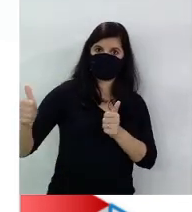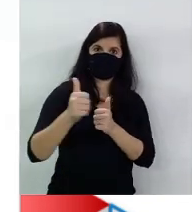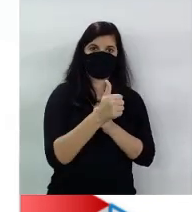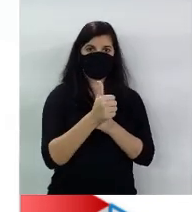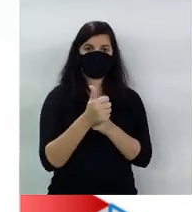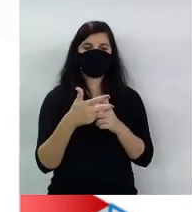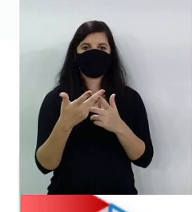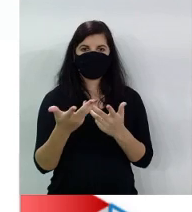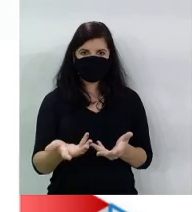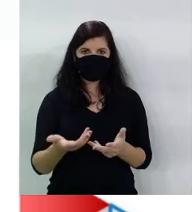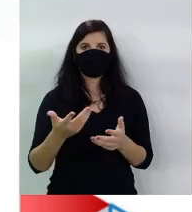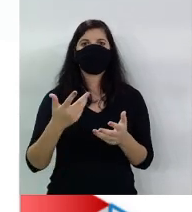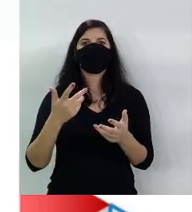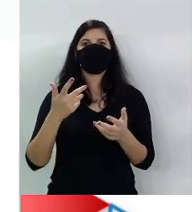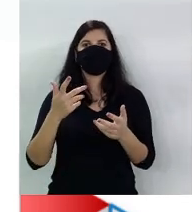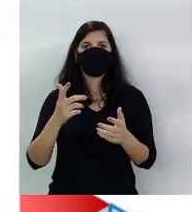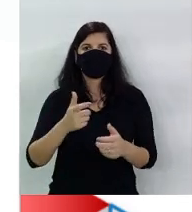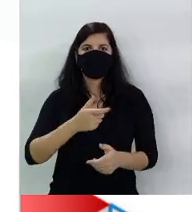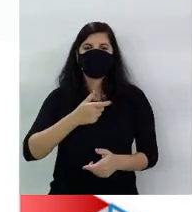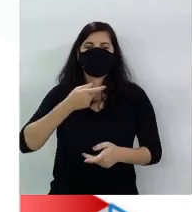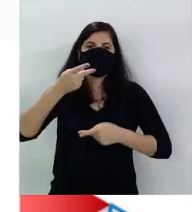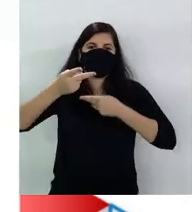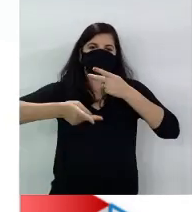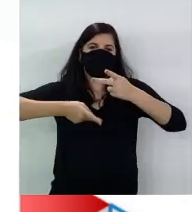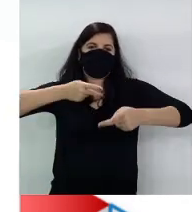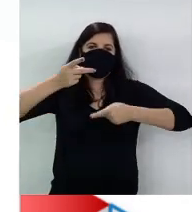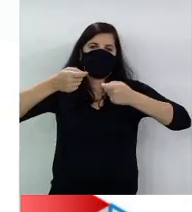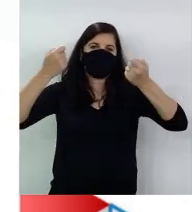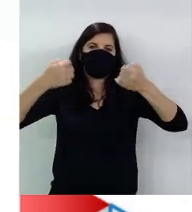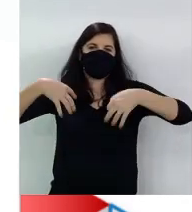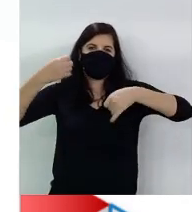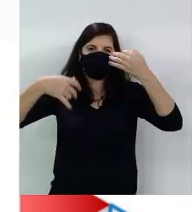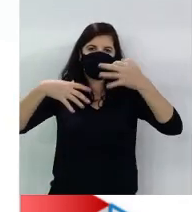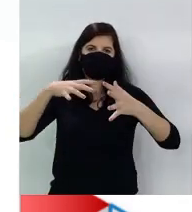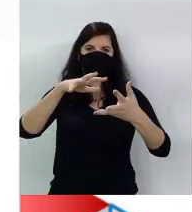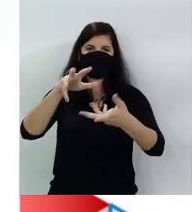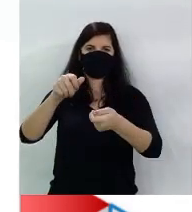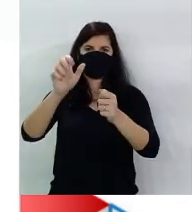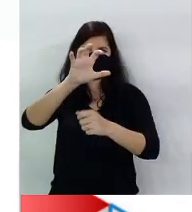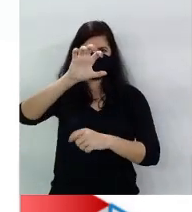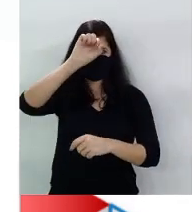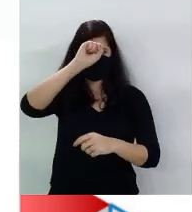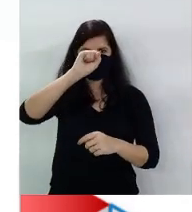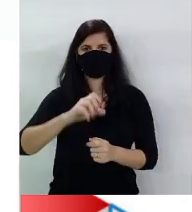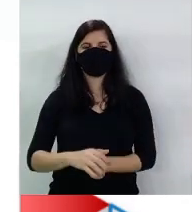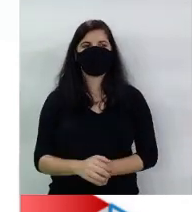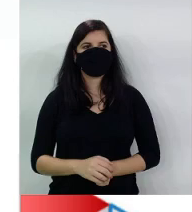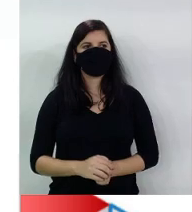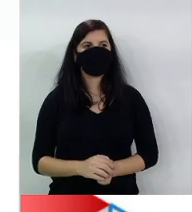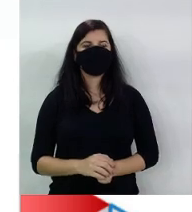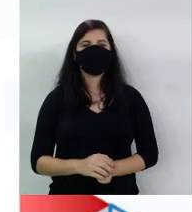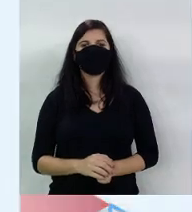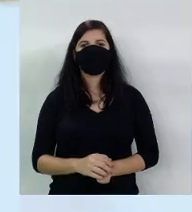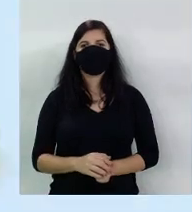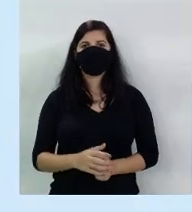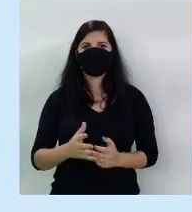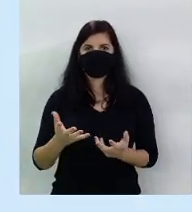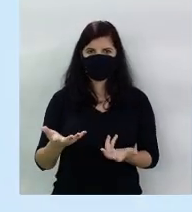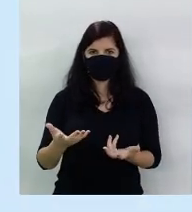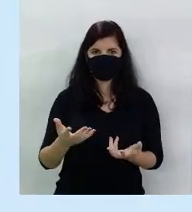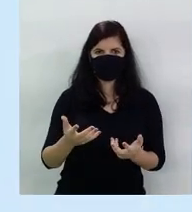que começa a dar voz a um determinado ser do mundo espiritual. Então preste bem atenção,